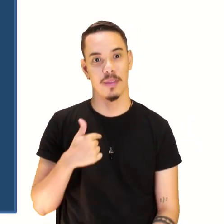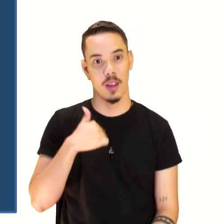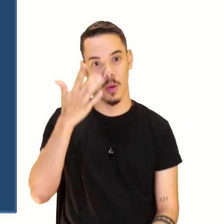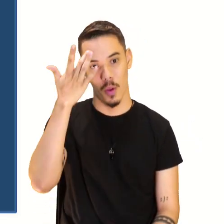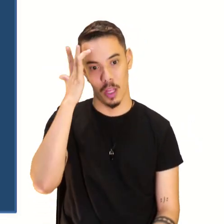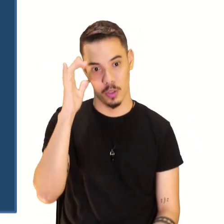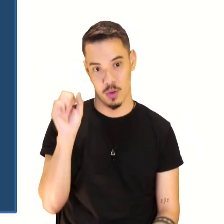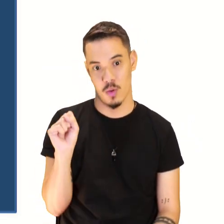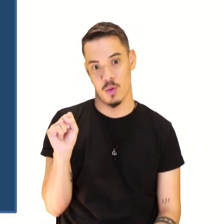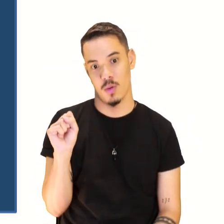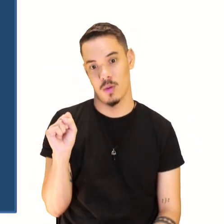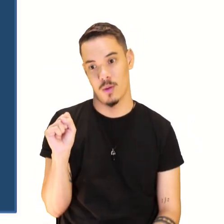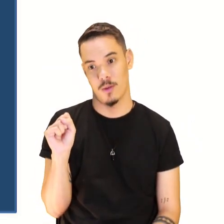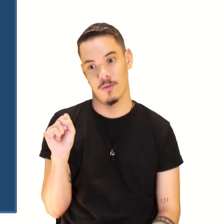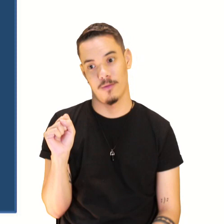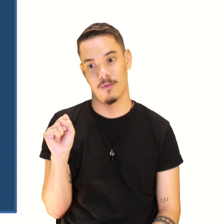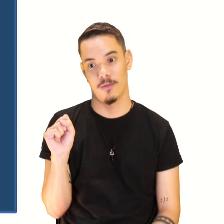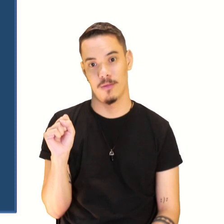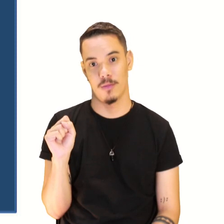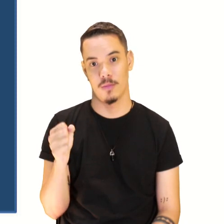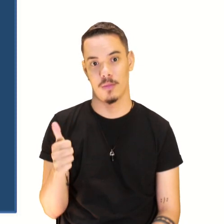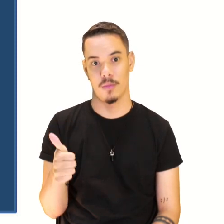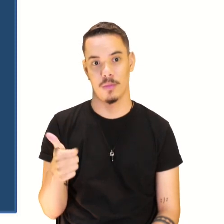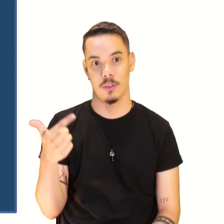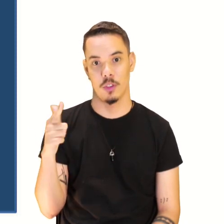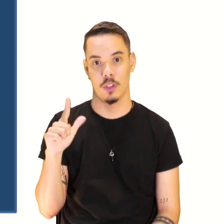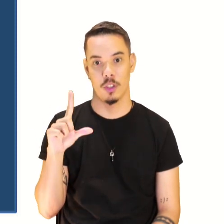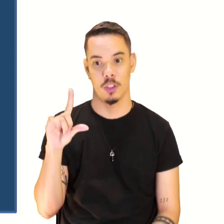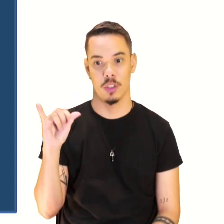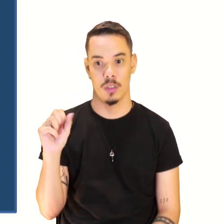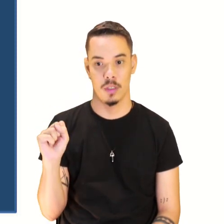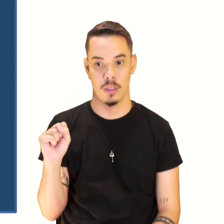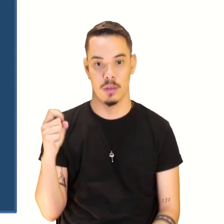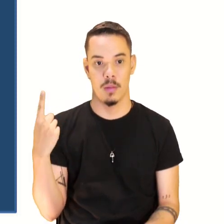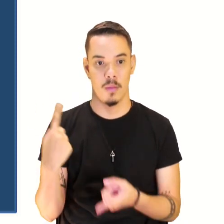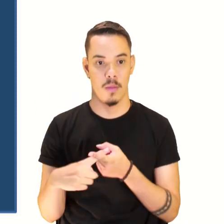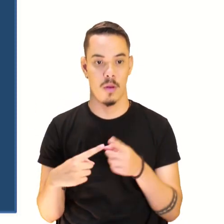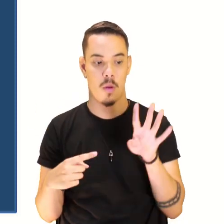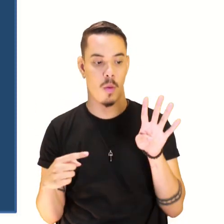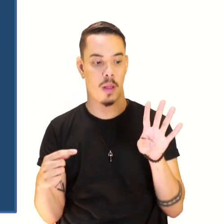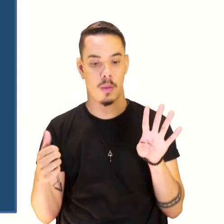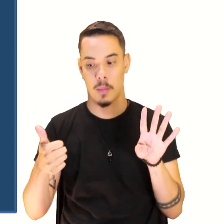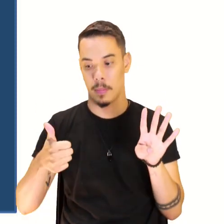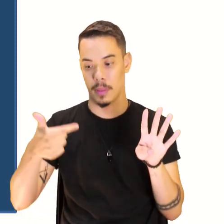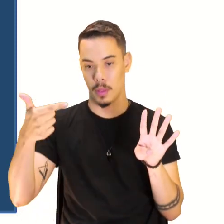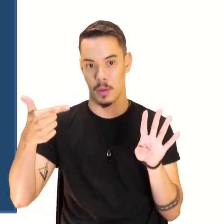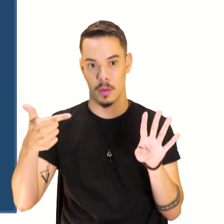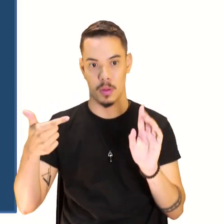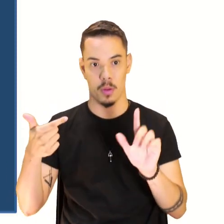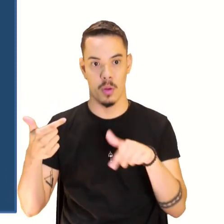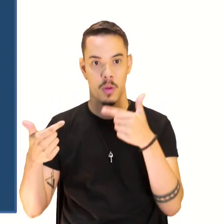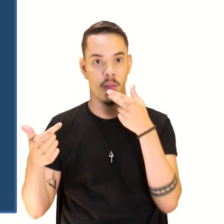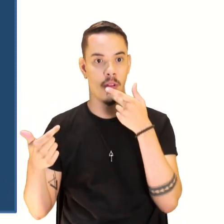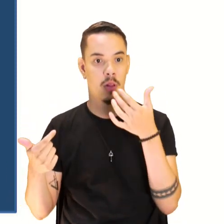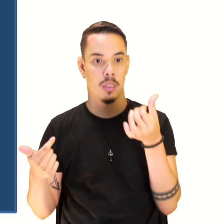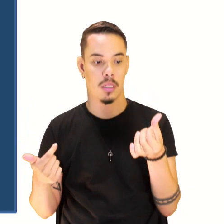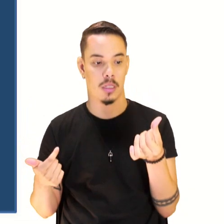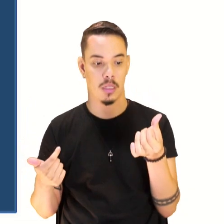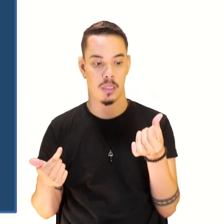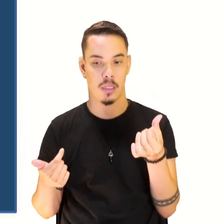é oito eu acho que é 8 12 dias 4 para 12 o outro tá falando que são seis Operários